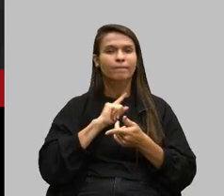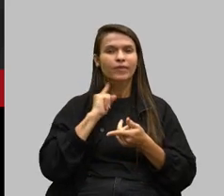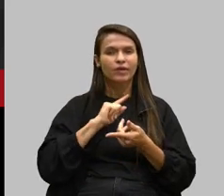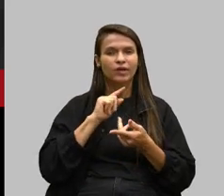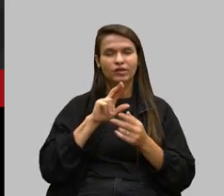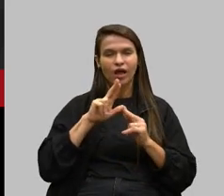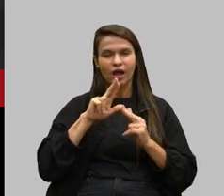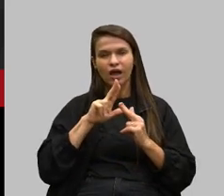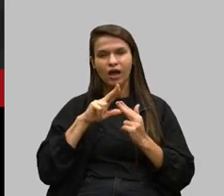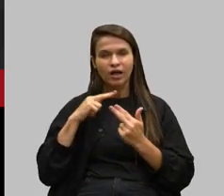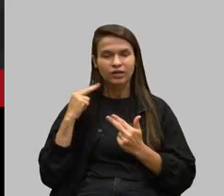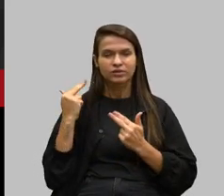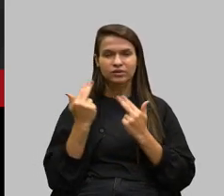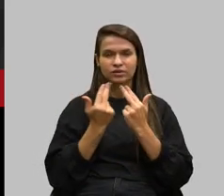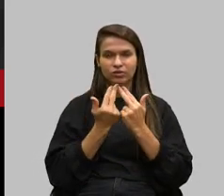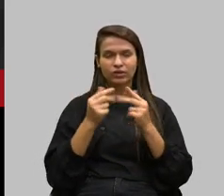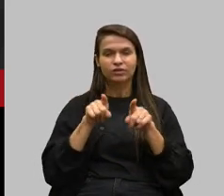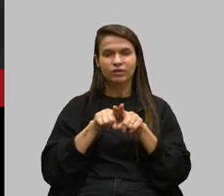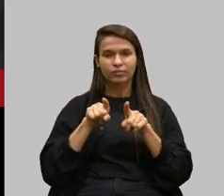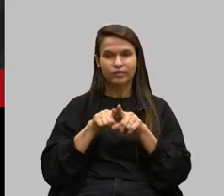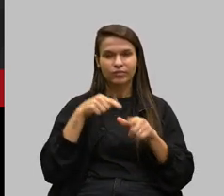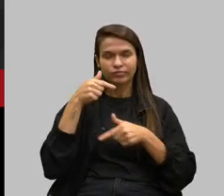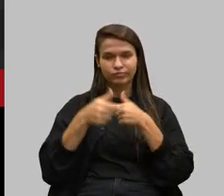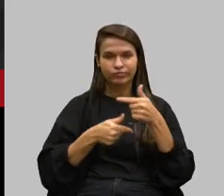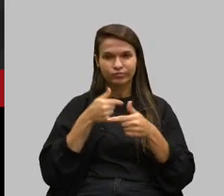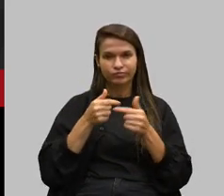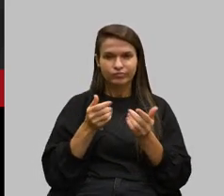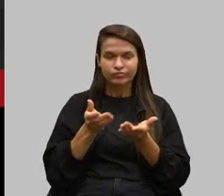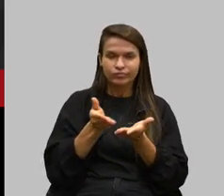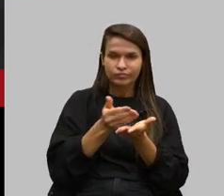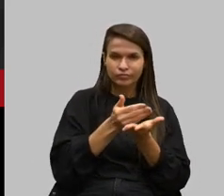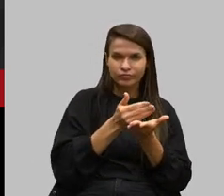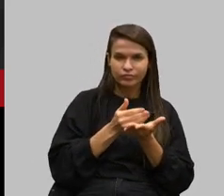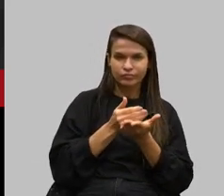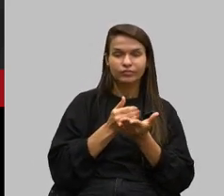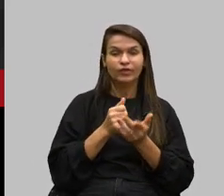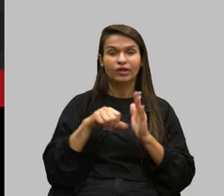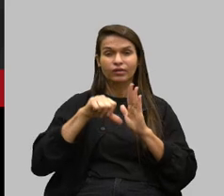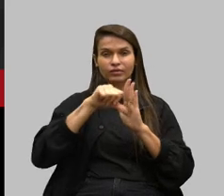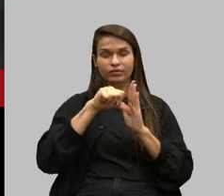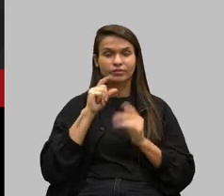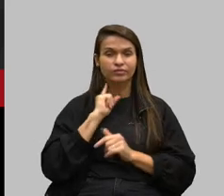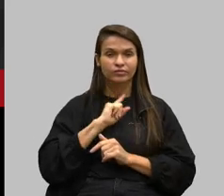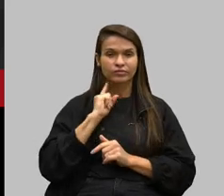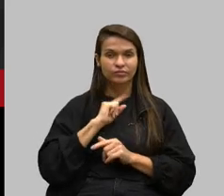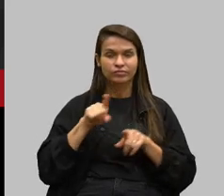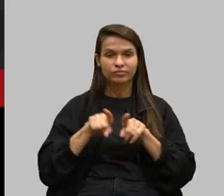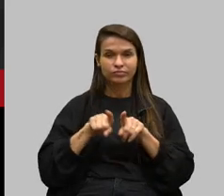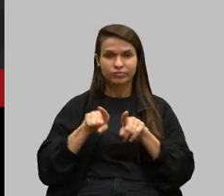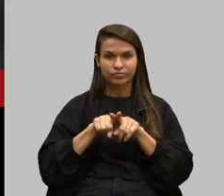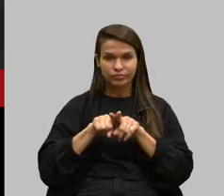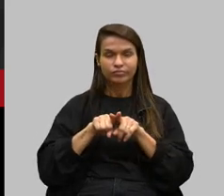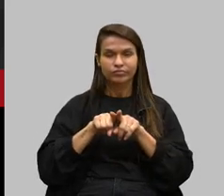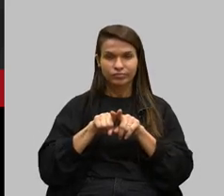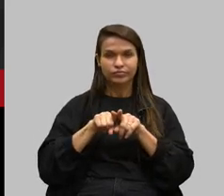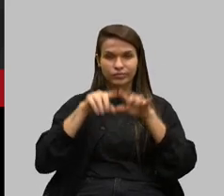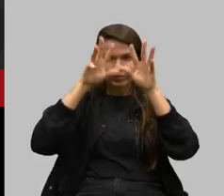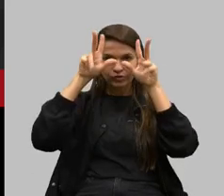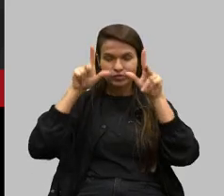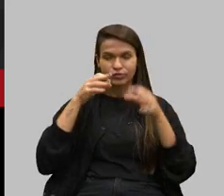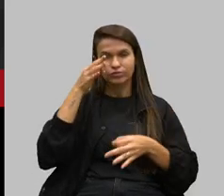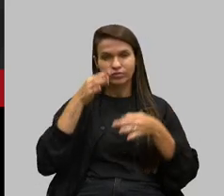o fortalecimento de atividades operacionais da perícia criminal de Minas Gerais também com o Tribunal de Justiça já em